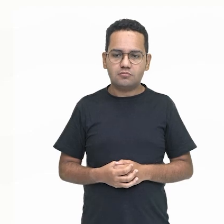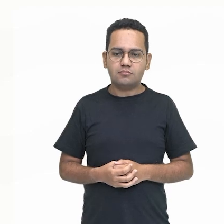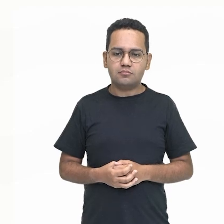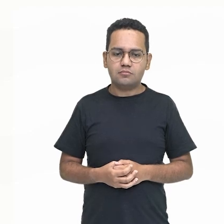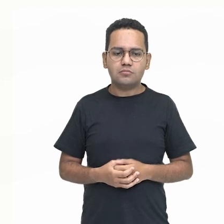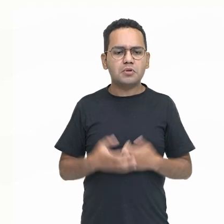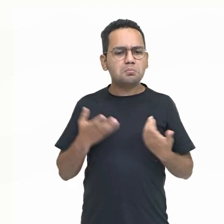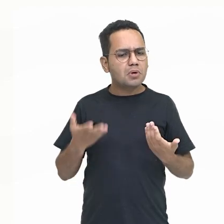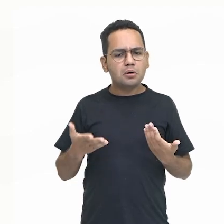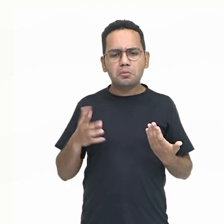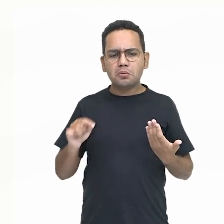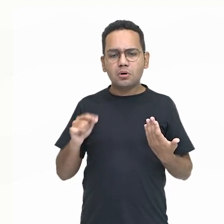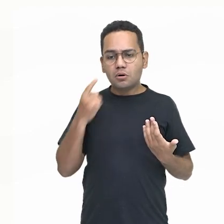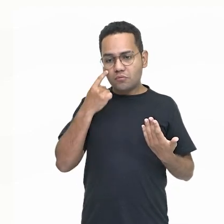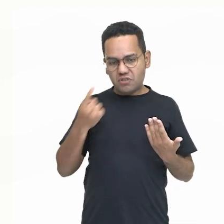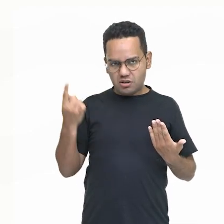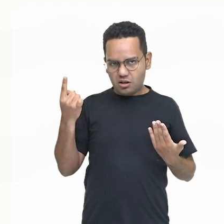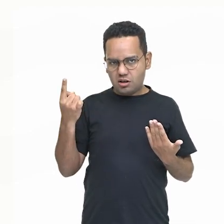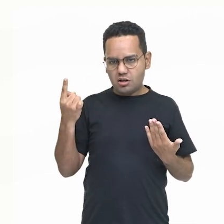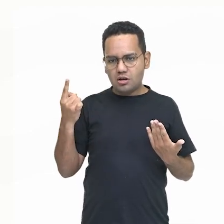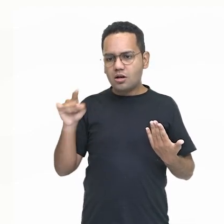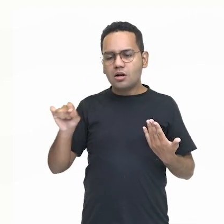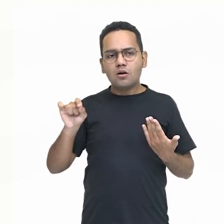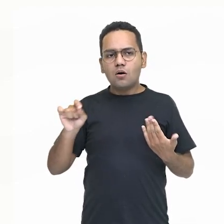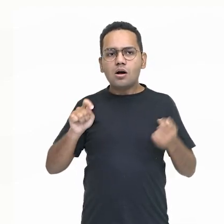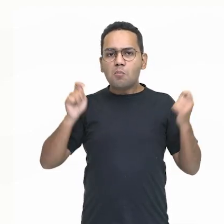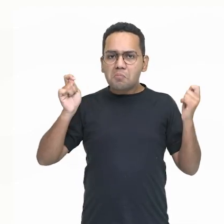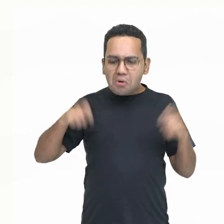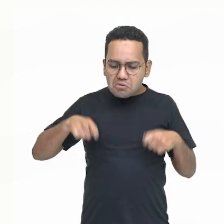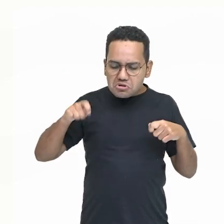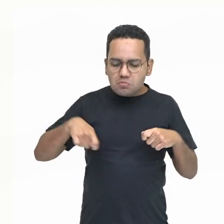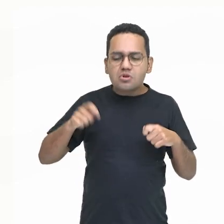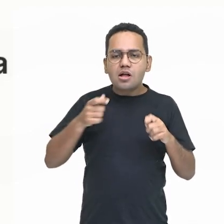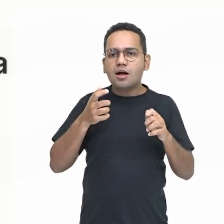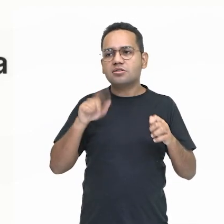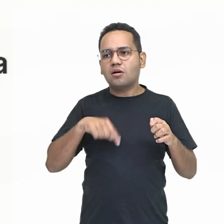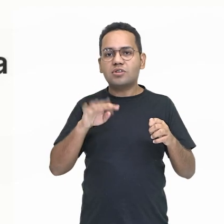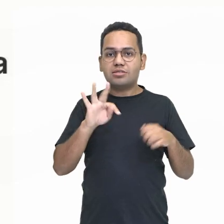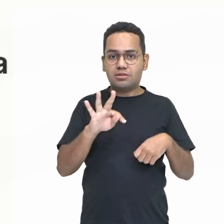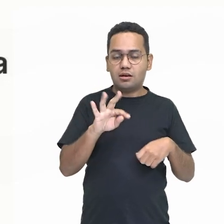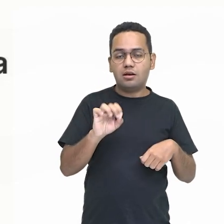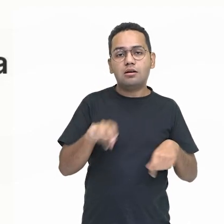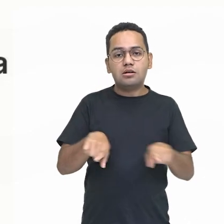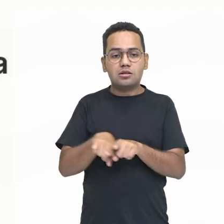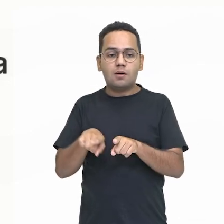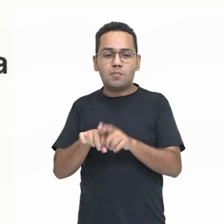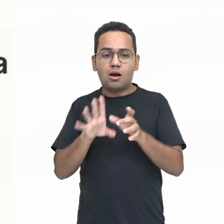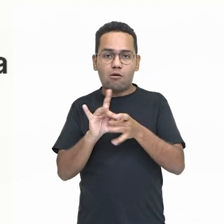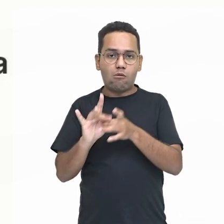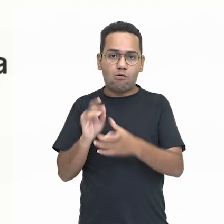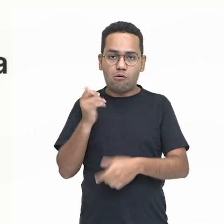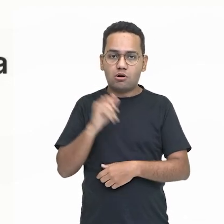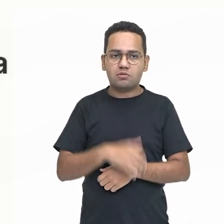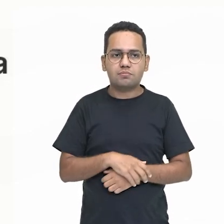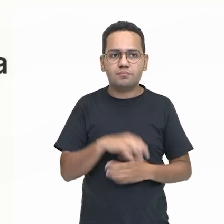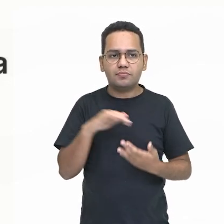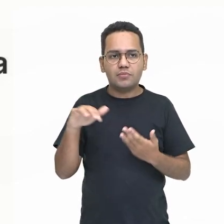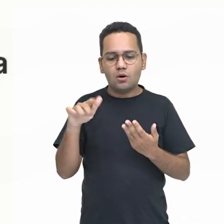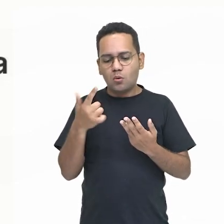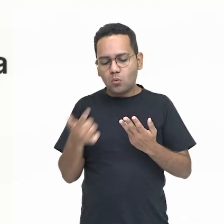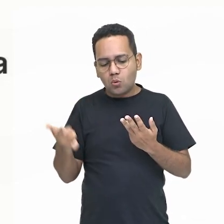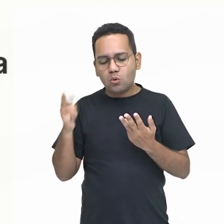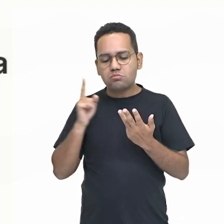dispositivo usado para medir tensão e corrente. E o dispositivo de segurança? Eles